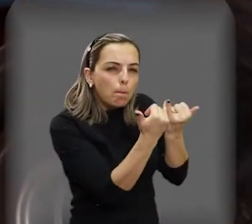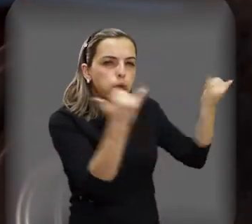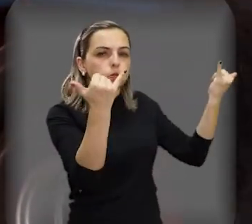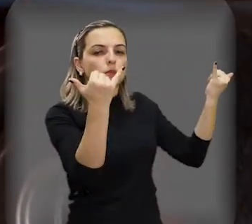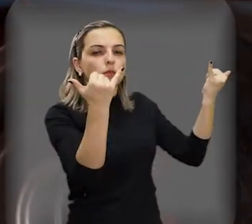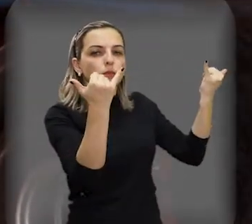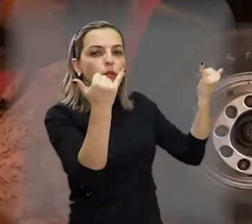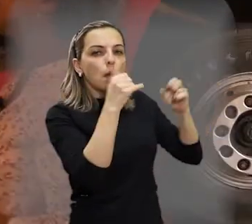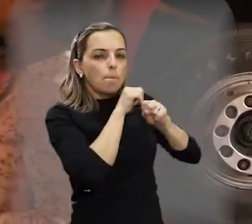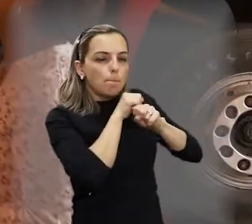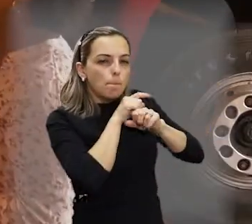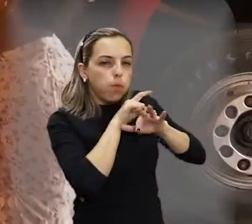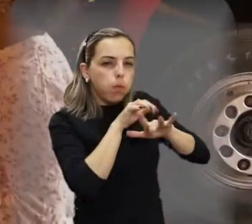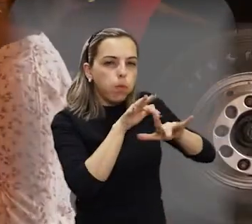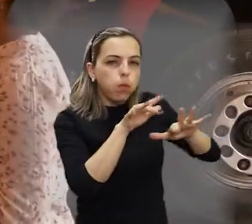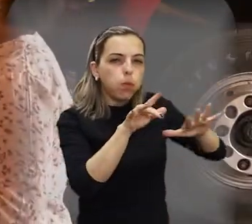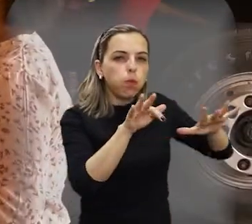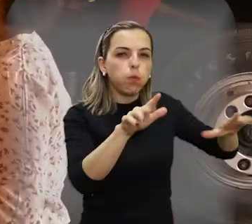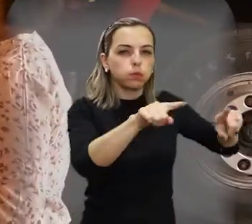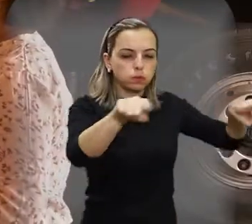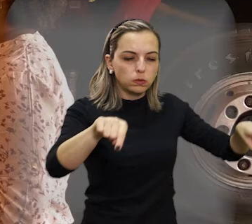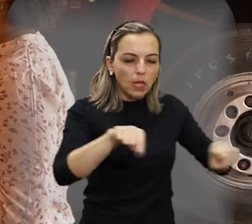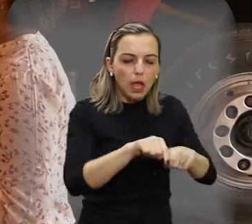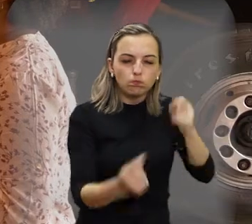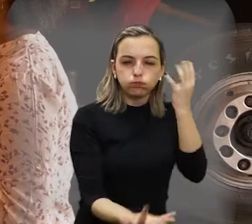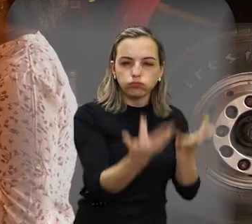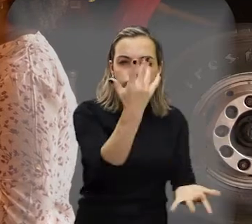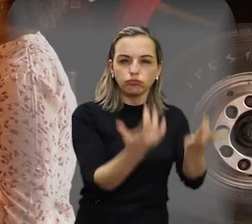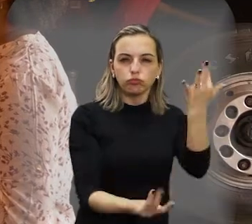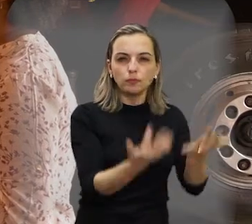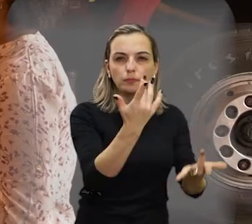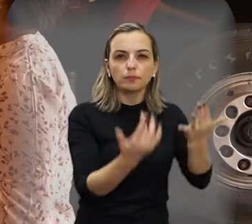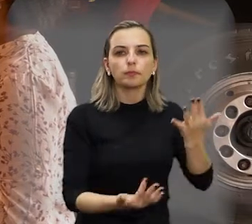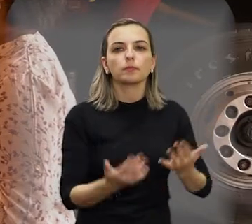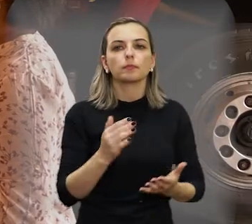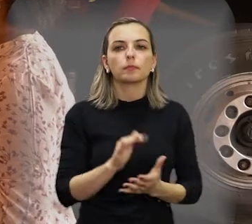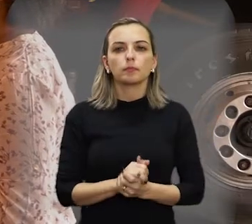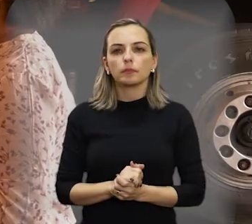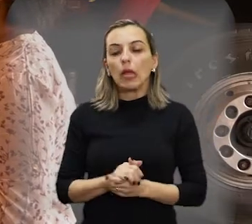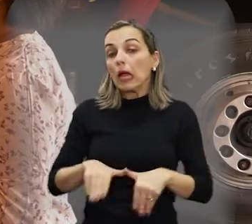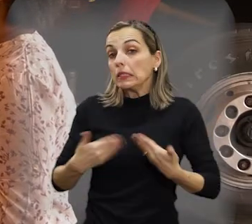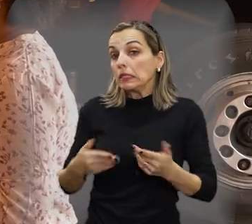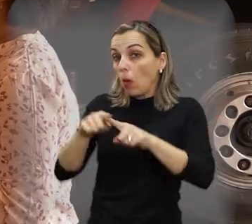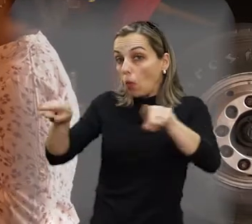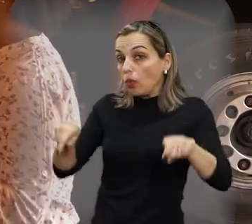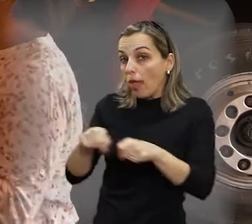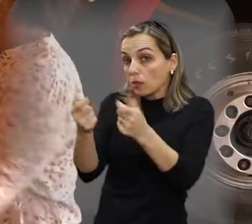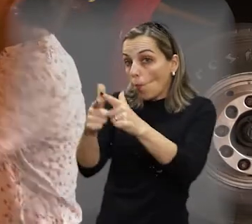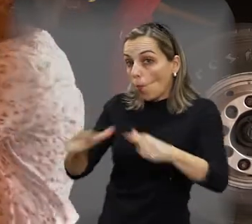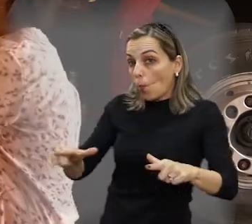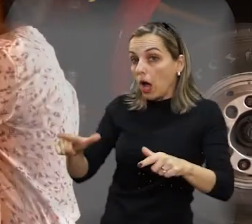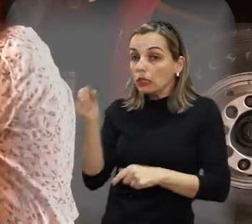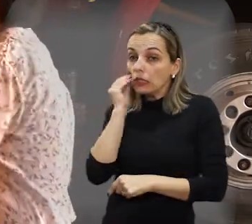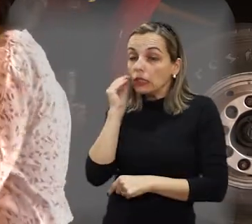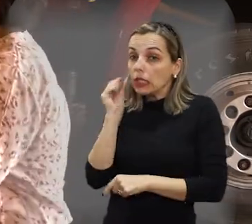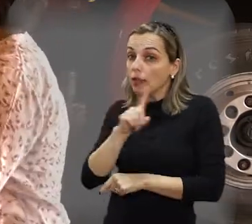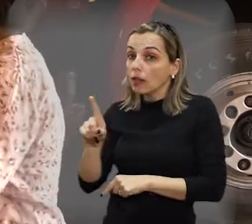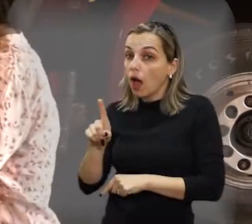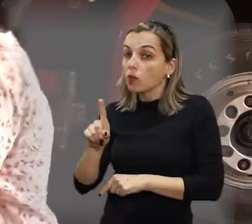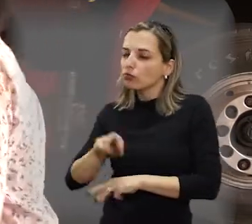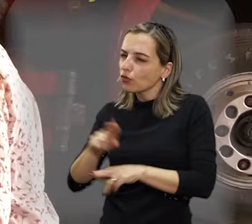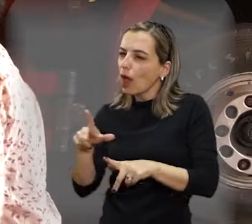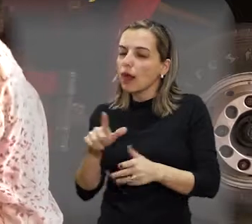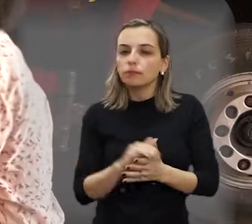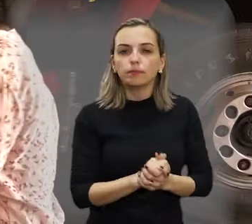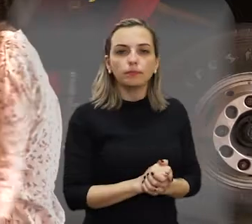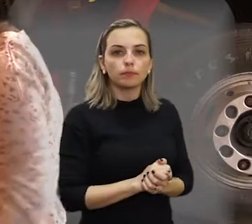elétrica. Então essa rede elétrica soltou uma fagulha e pegou fogo nesse mato aí. Então, nesse caso não foi uma tentativa